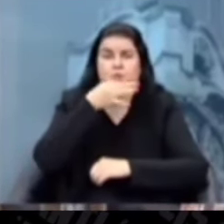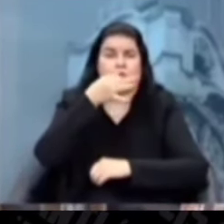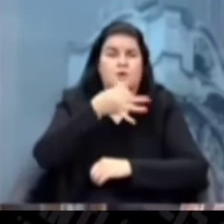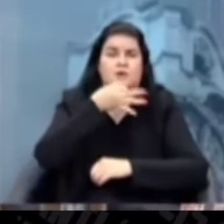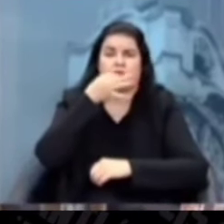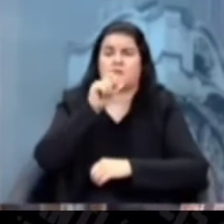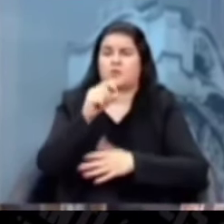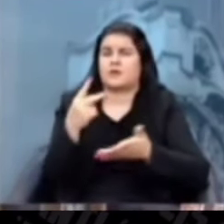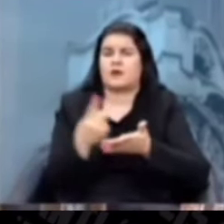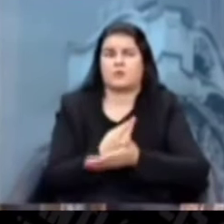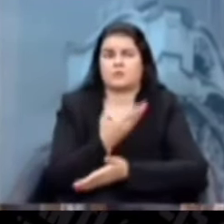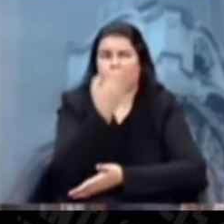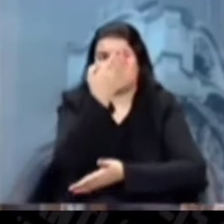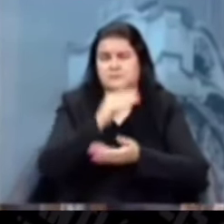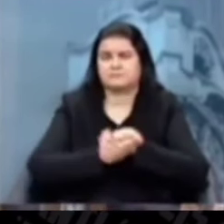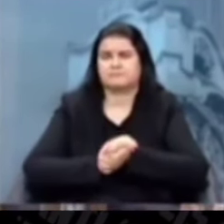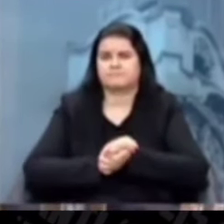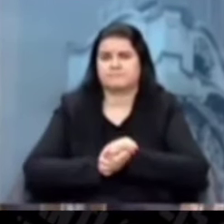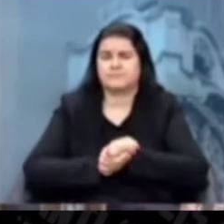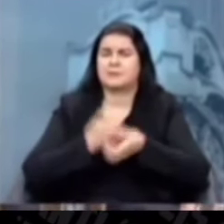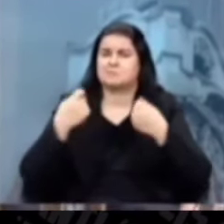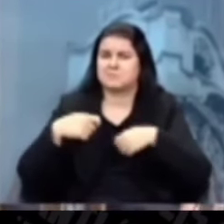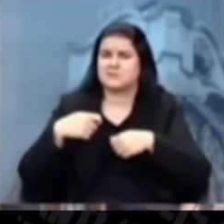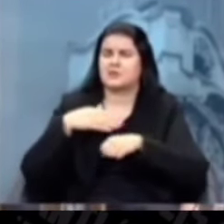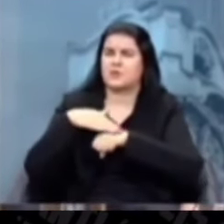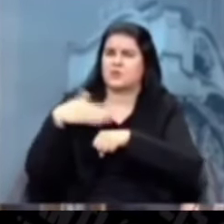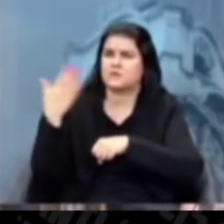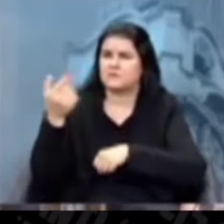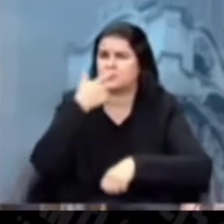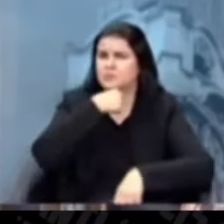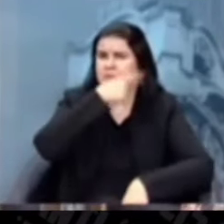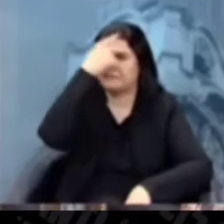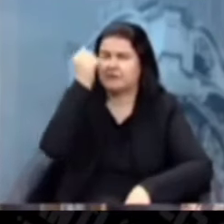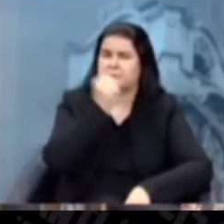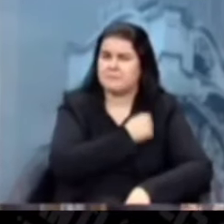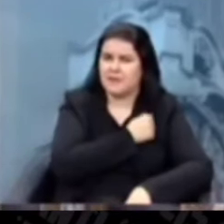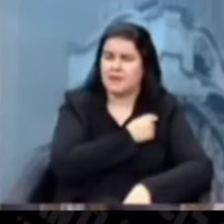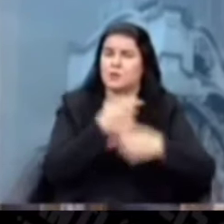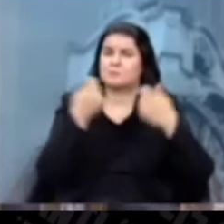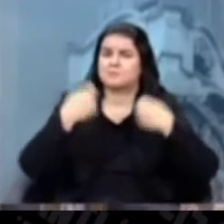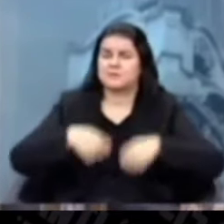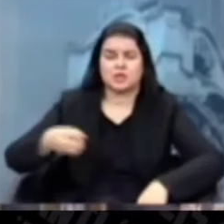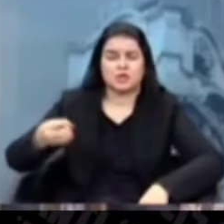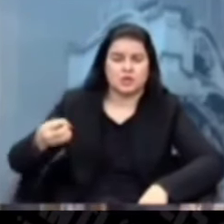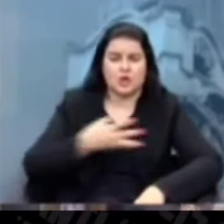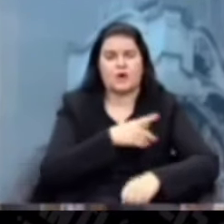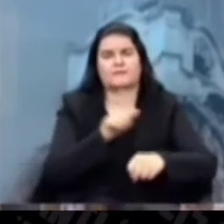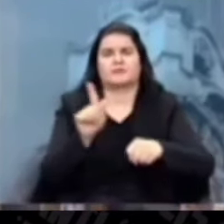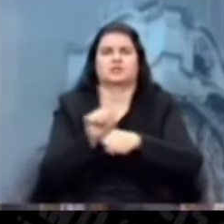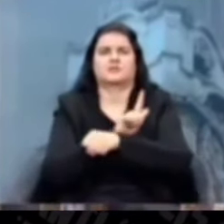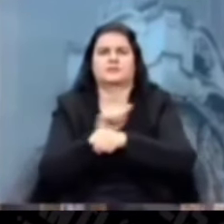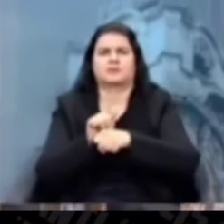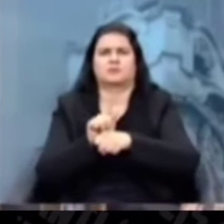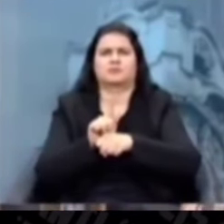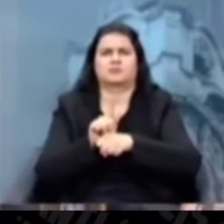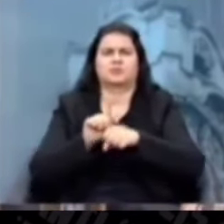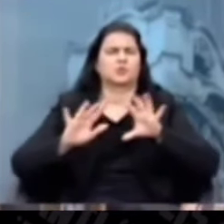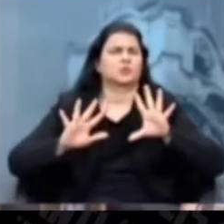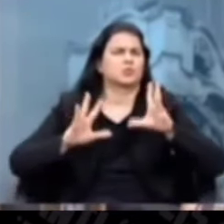precariedade do que está acontecendo e que dialogue com o prefeito Sebastião Melo para que seja feita uma nova gestão em toda a saúde do